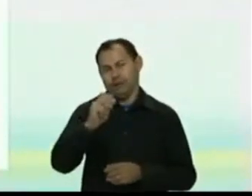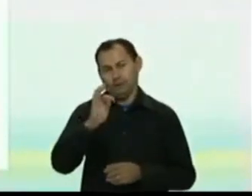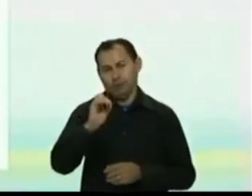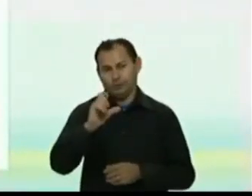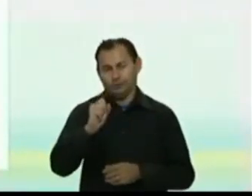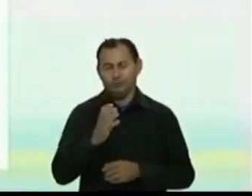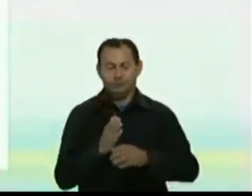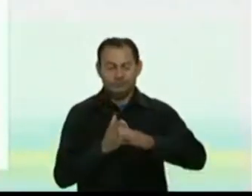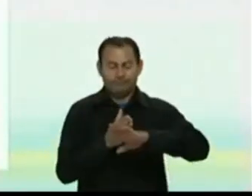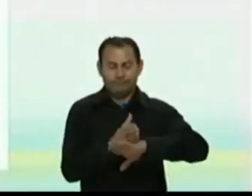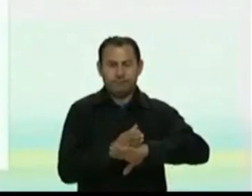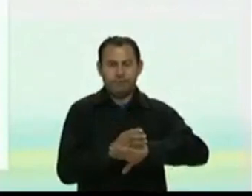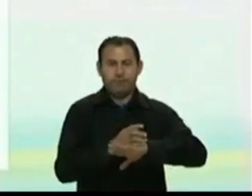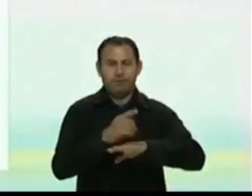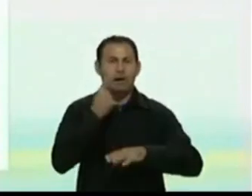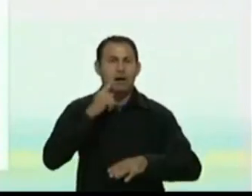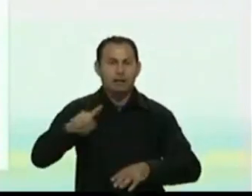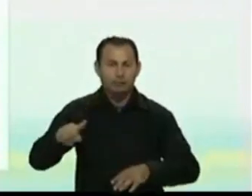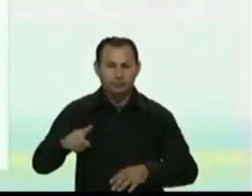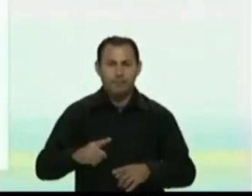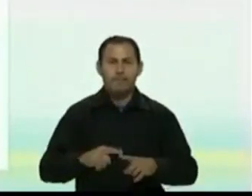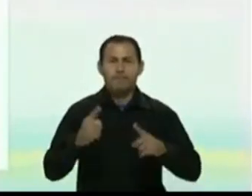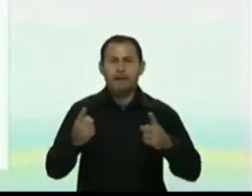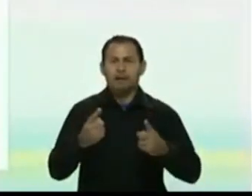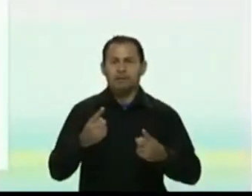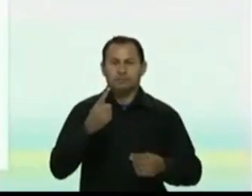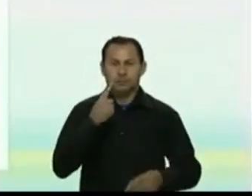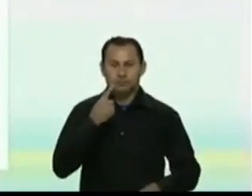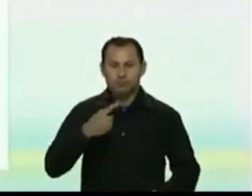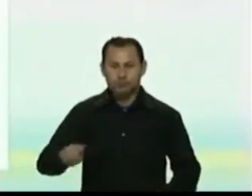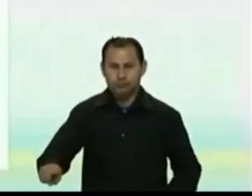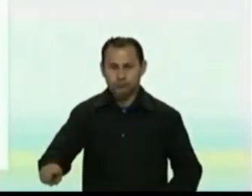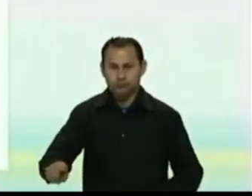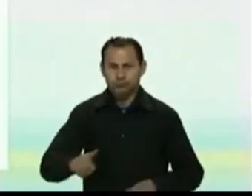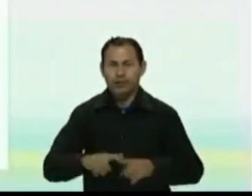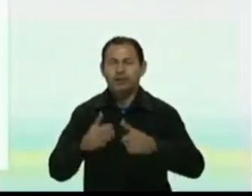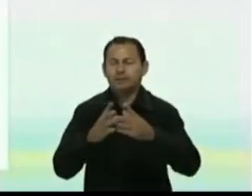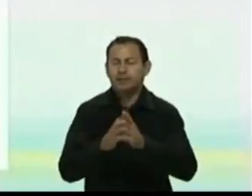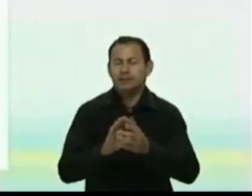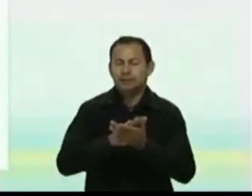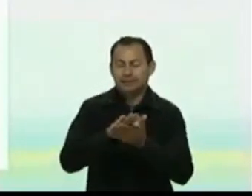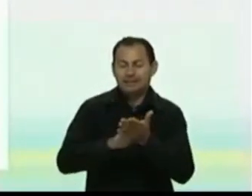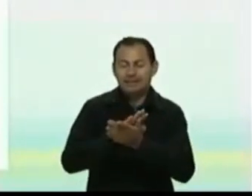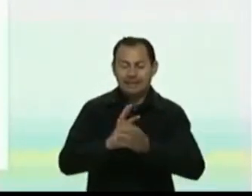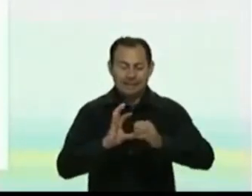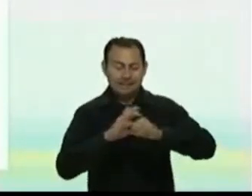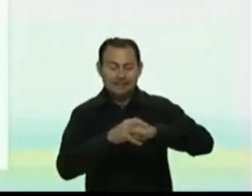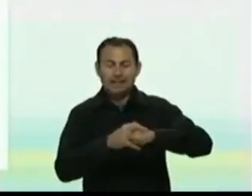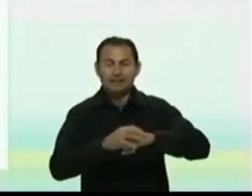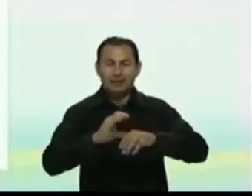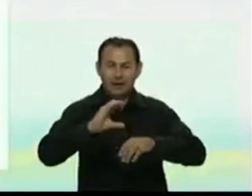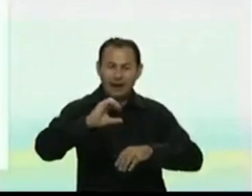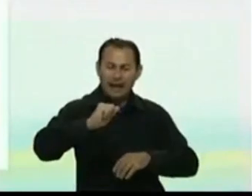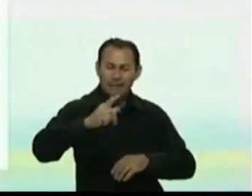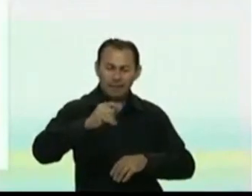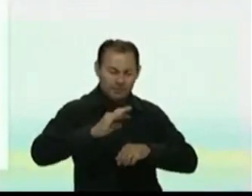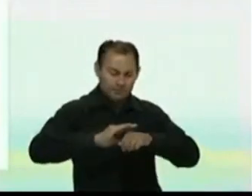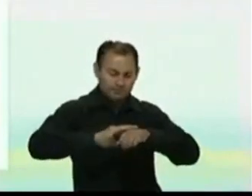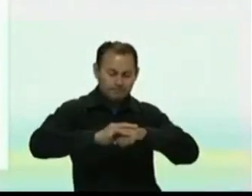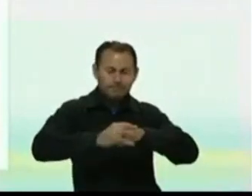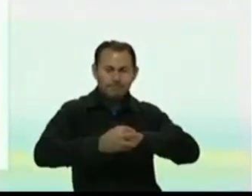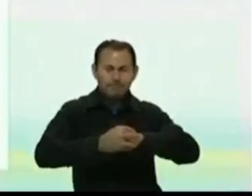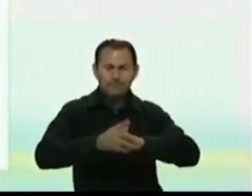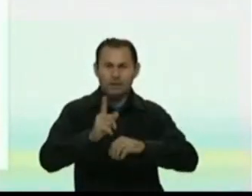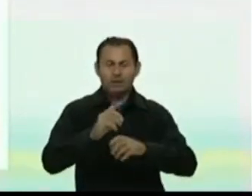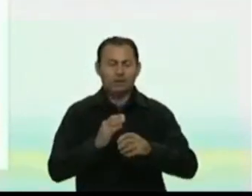o rato, no caso aqui. Só que a linhagem sem cápsula, que ela não produz uma capinha em volta dela, ela